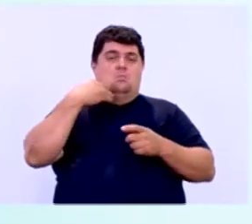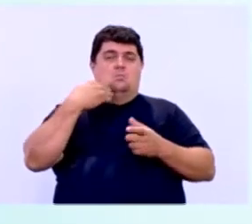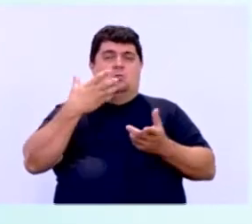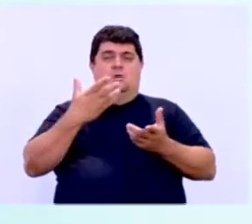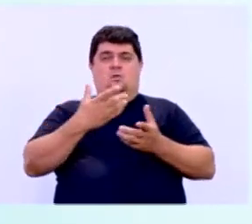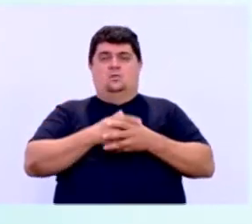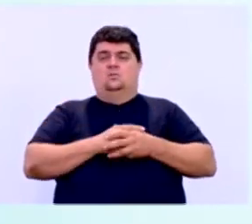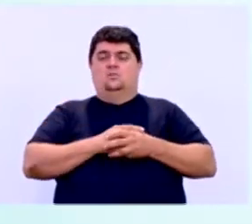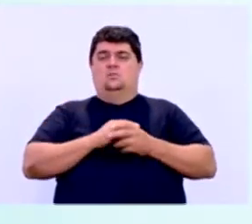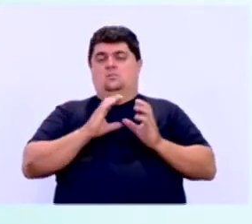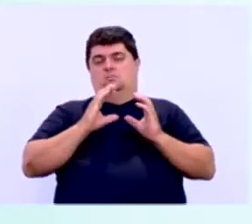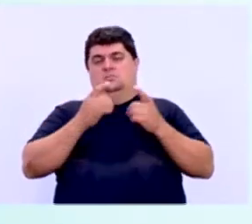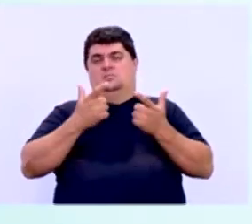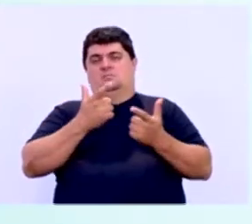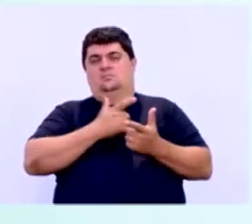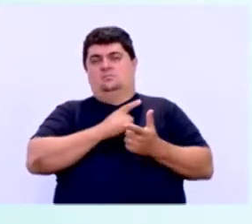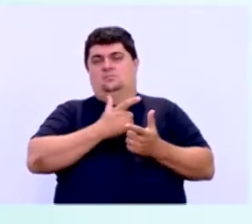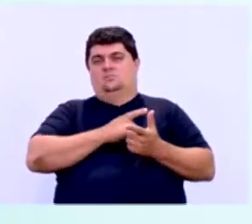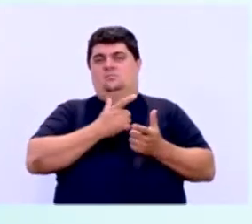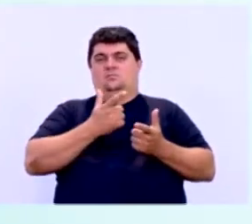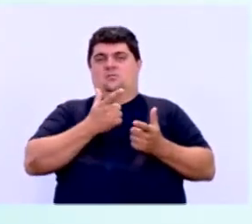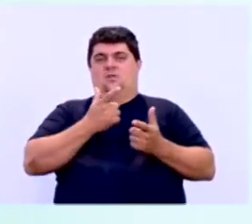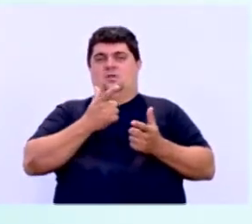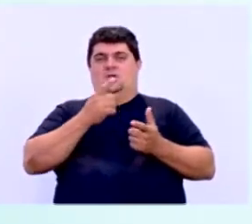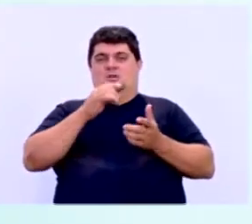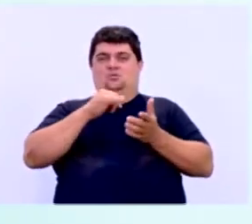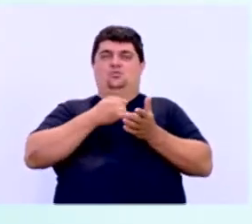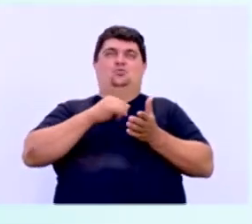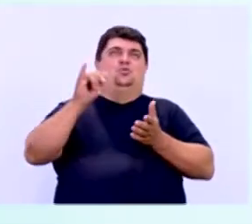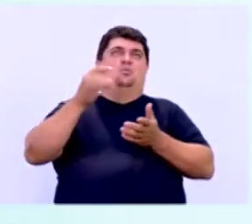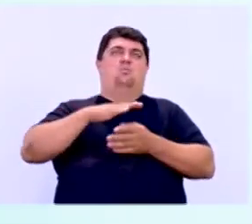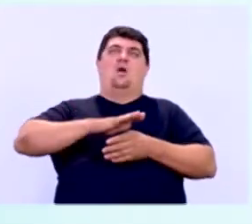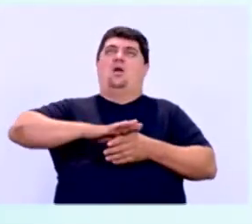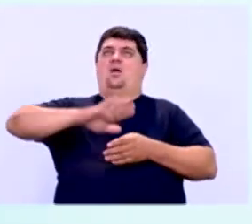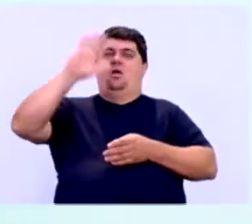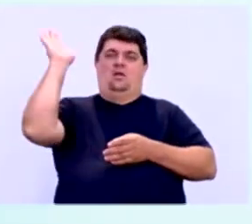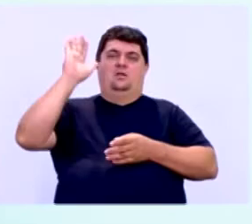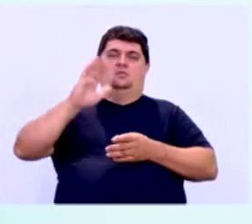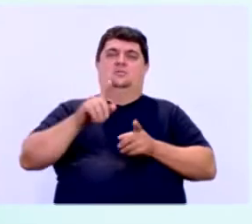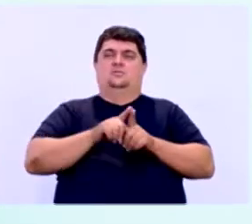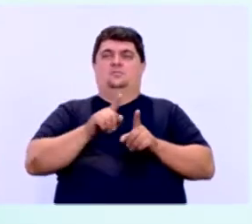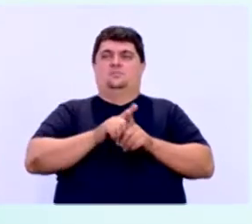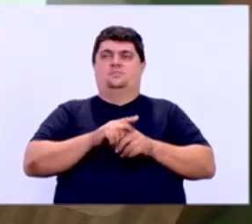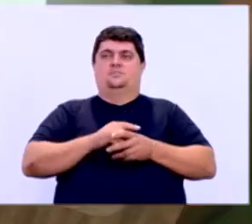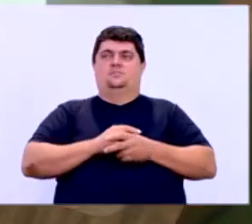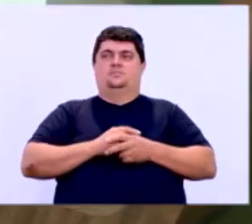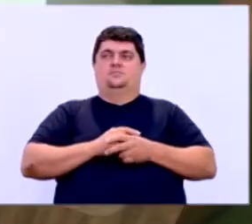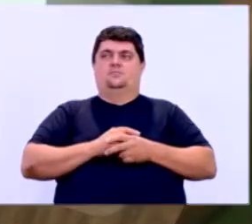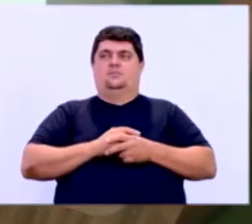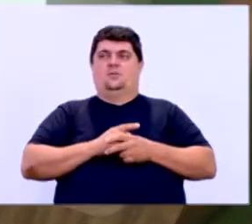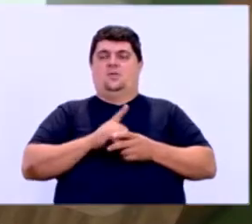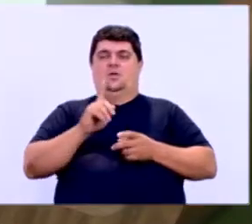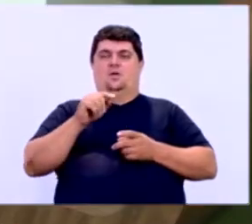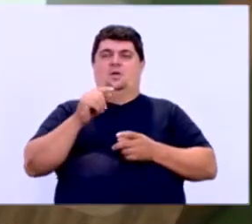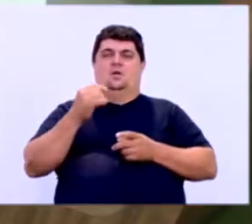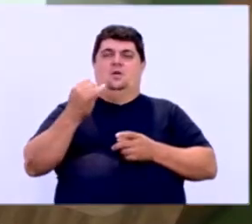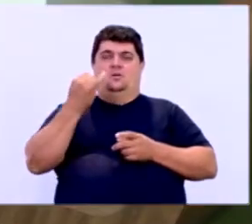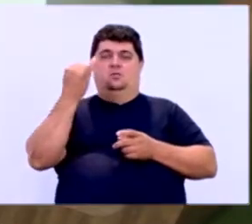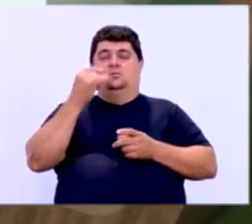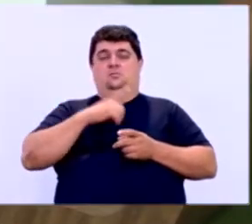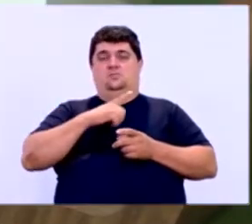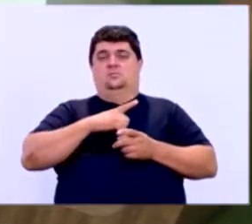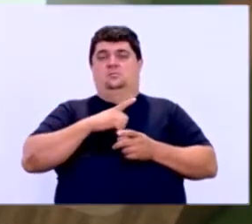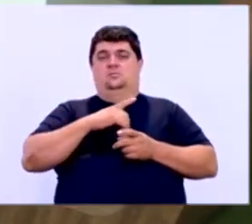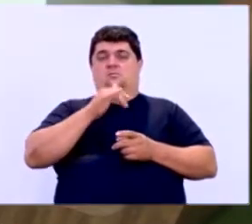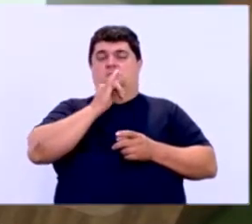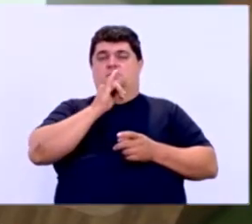é claro que, consequentemente, a taxa de juros também vai ser mais elevada, né, professor Igor? Então, isso são fatores que vão influenciar, como,